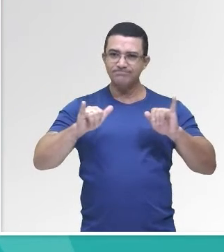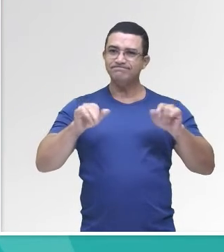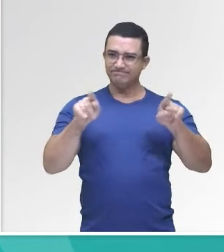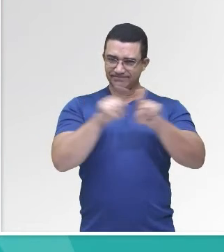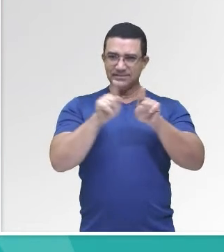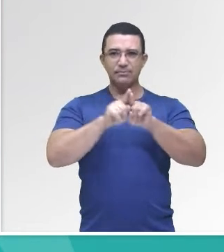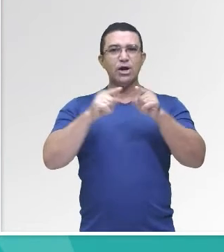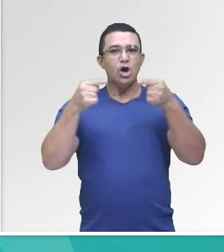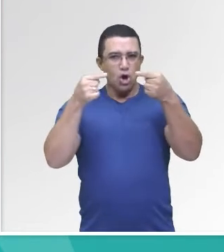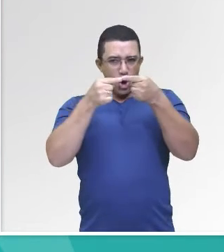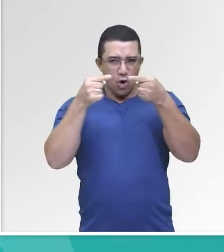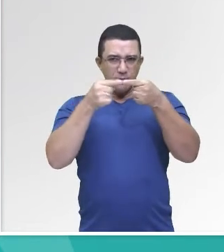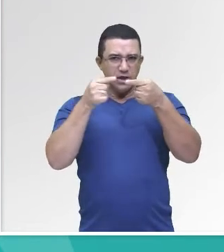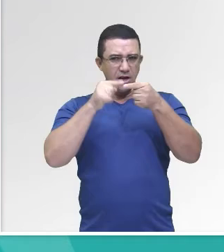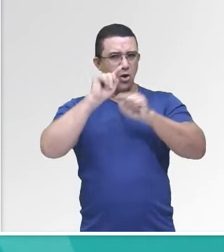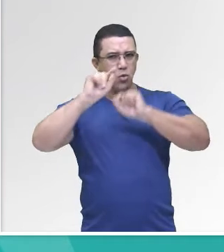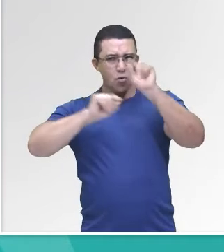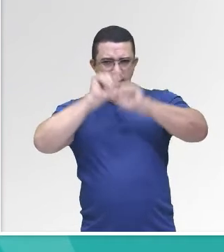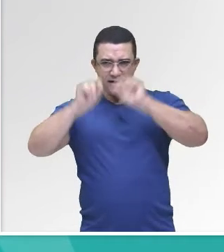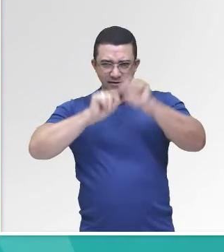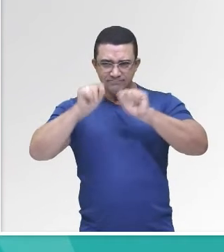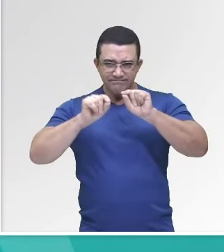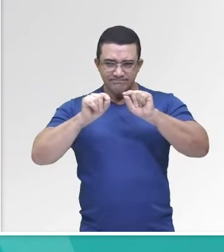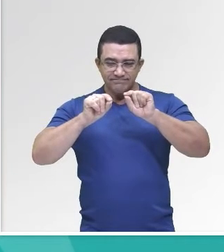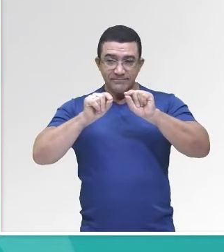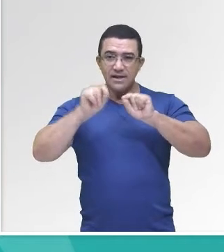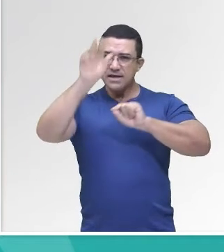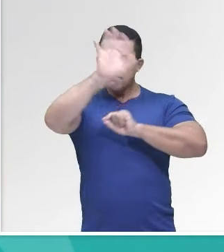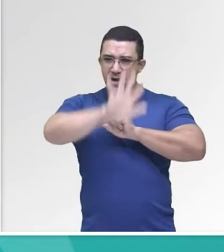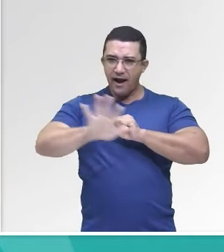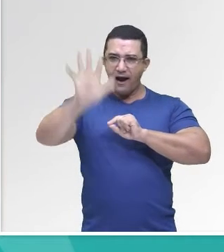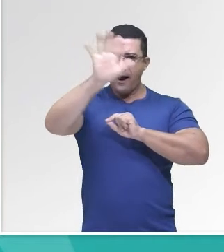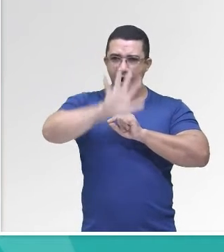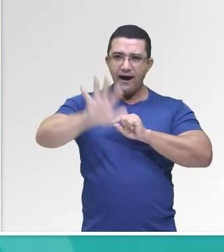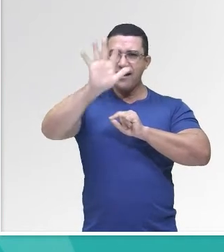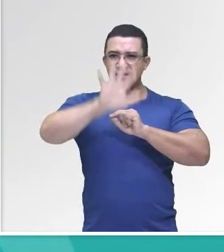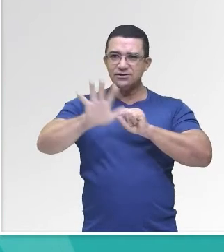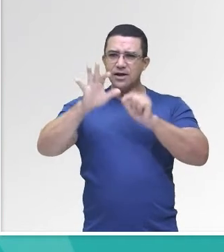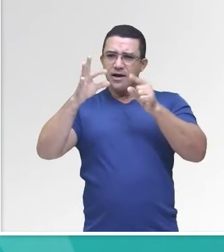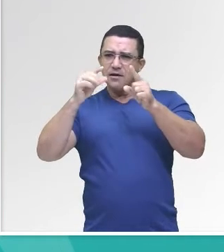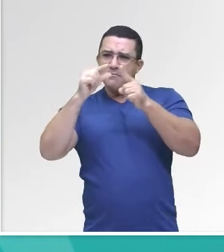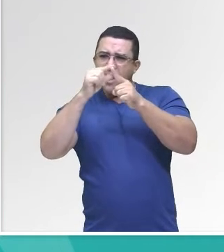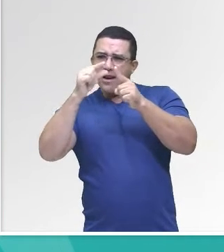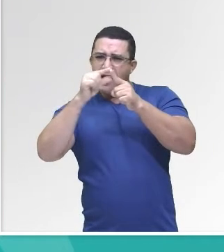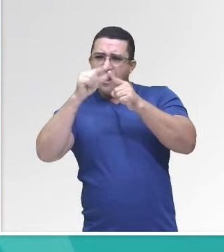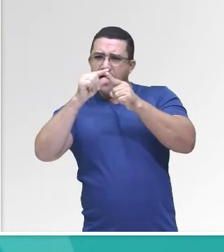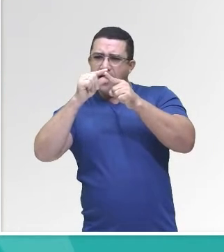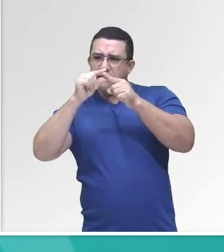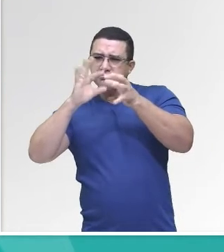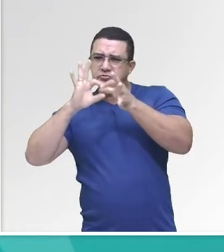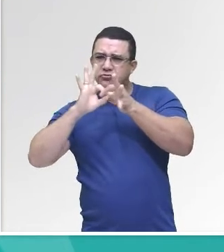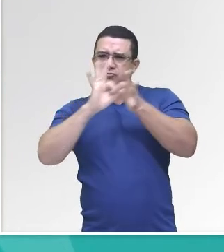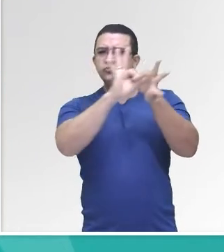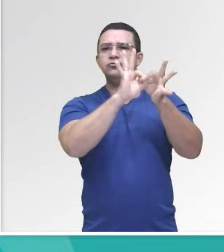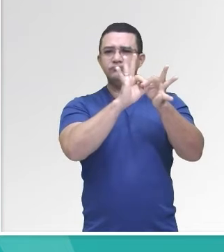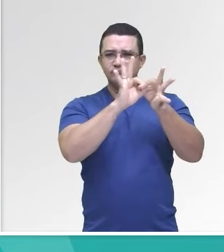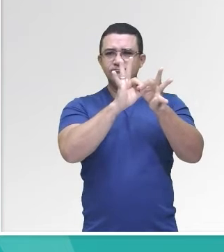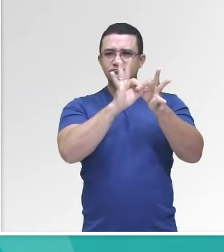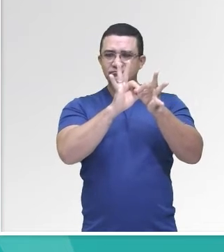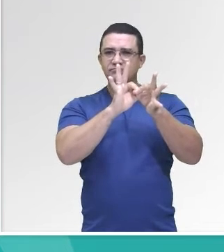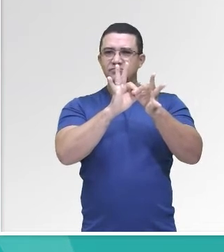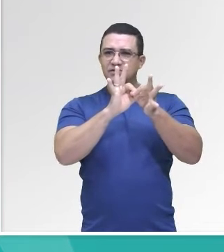Se você for observar, 90% do que tem no anúncio, no texto publicitário, é